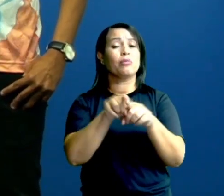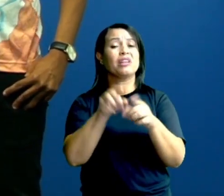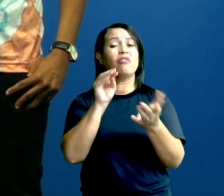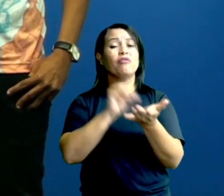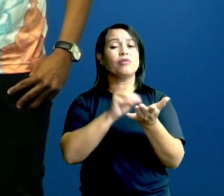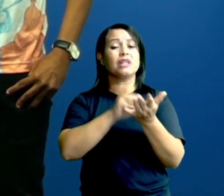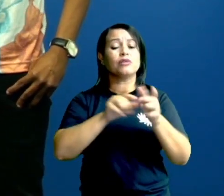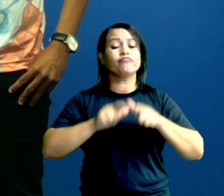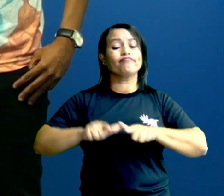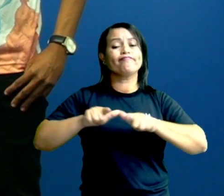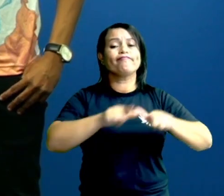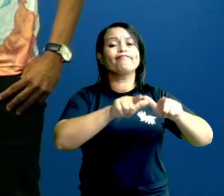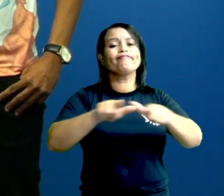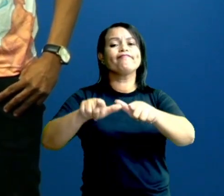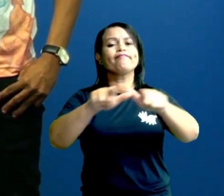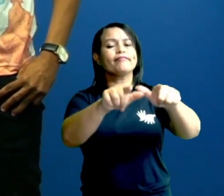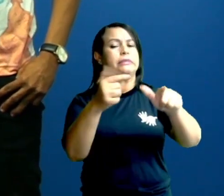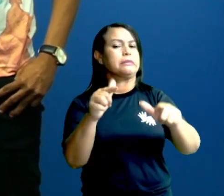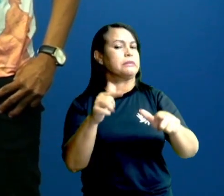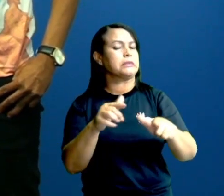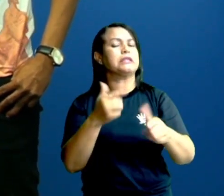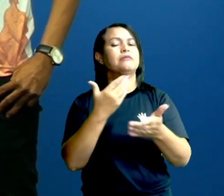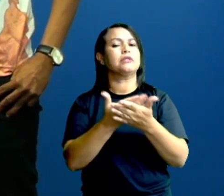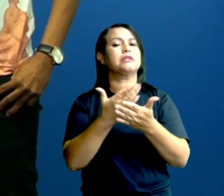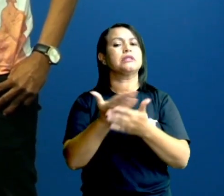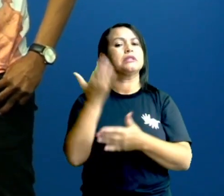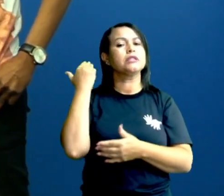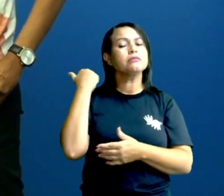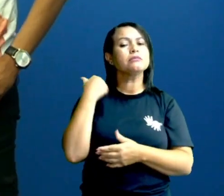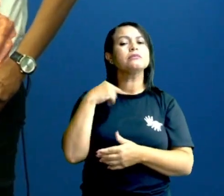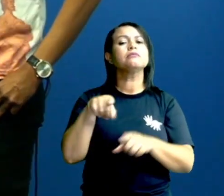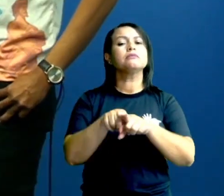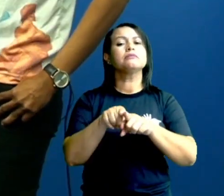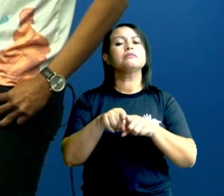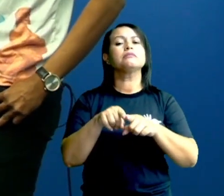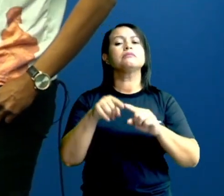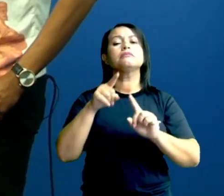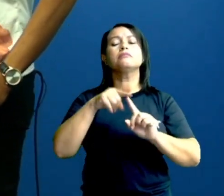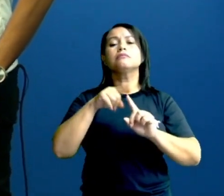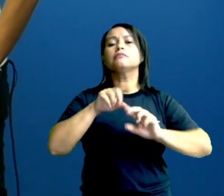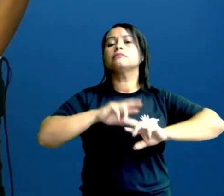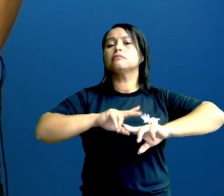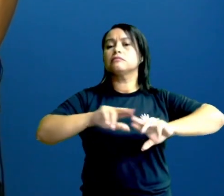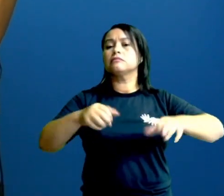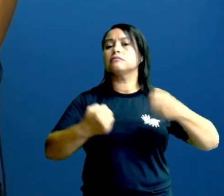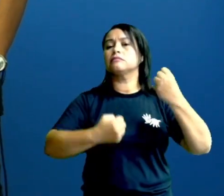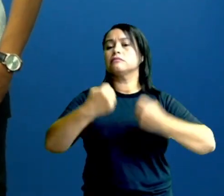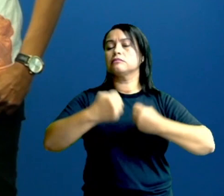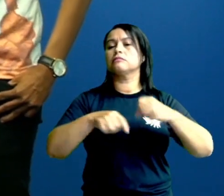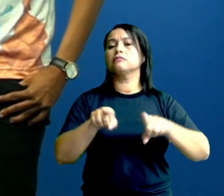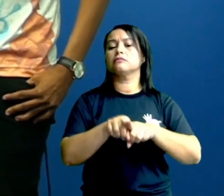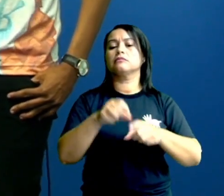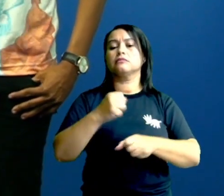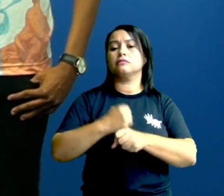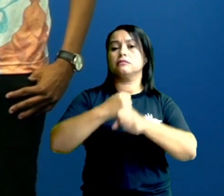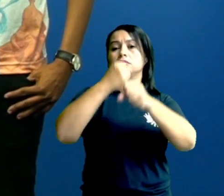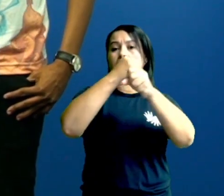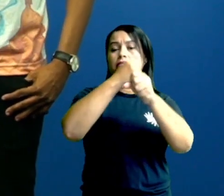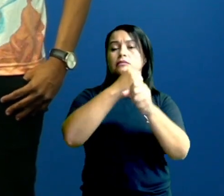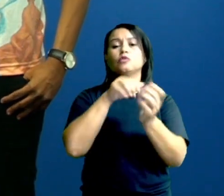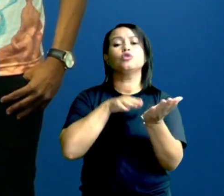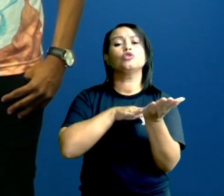né como a gente viu na aula sobre Transportes né na aula anterior então a gente tem a construção de rodovias